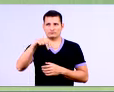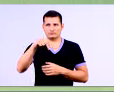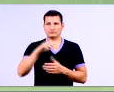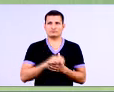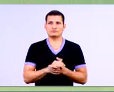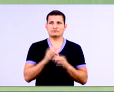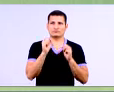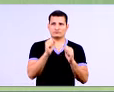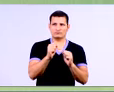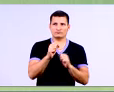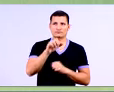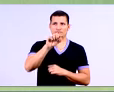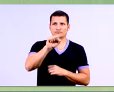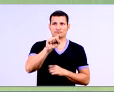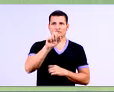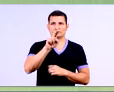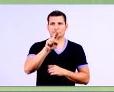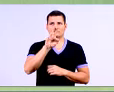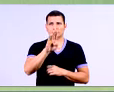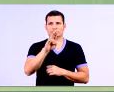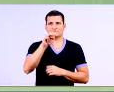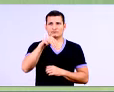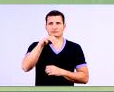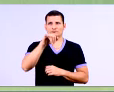pode ser do tipo submit